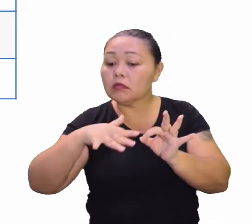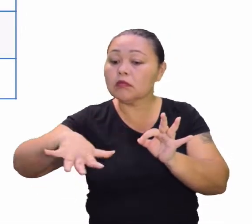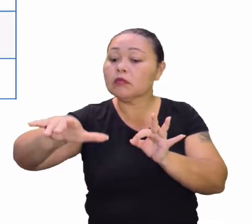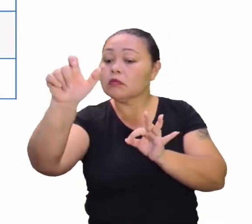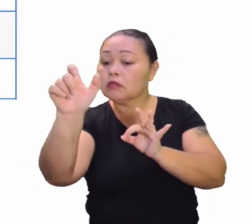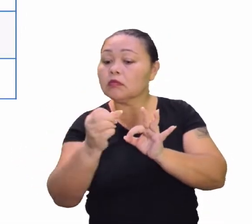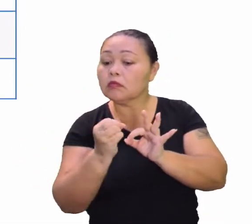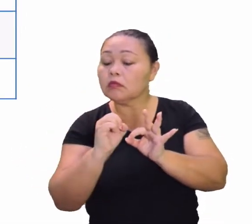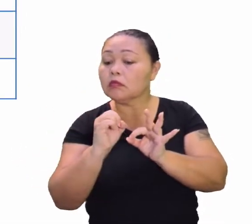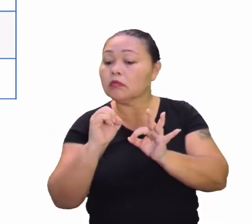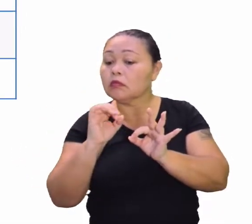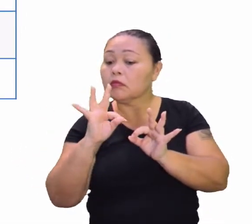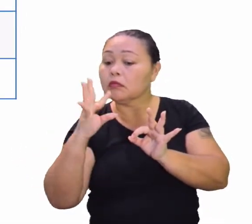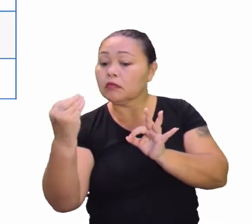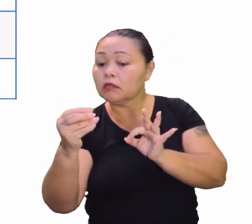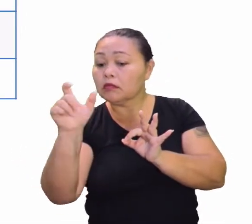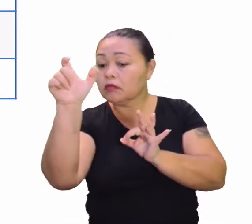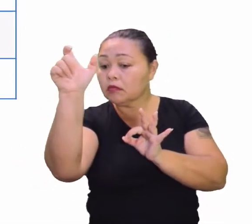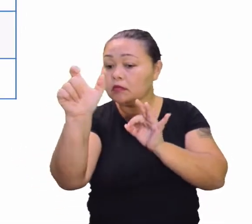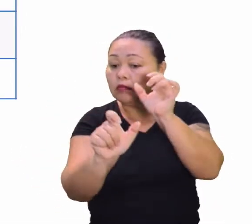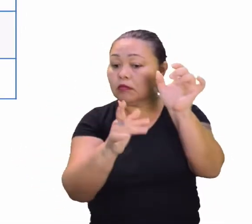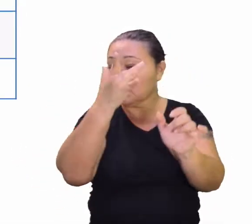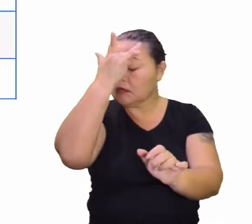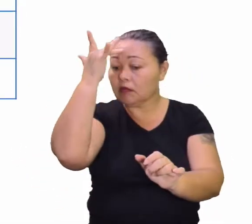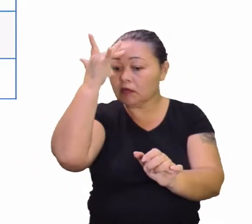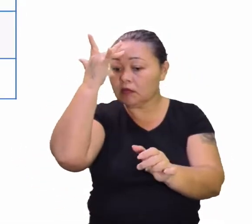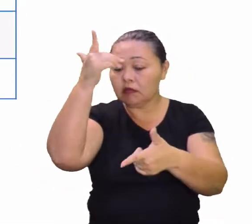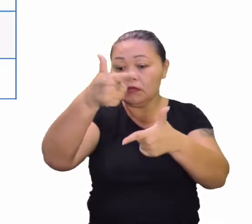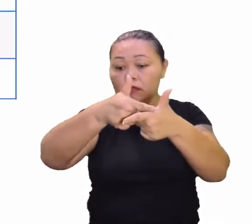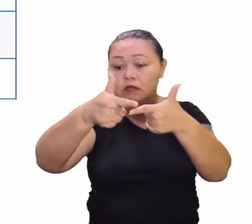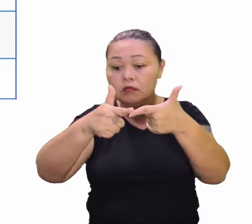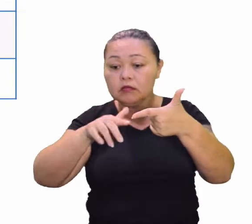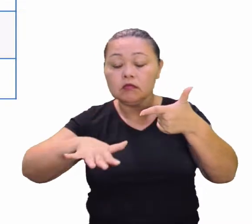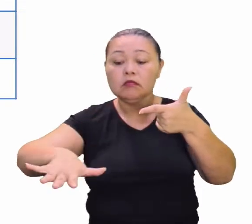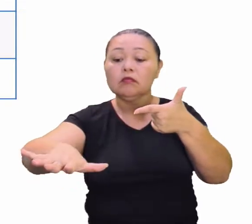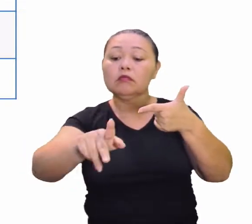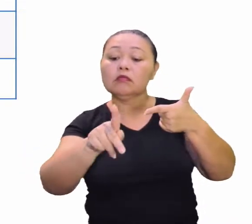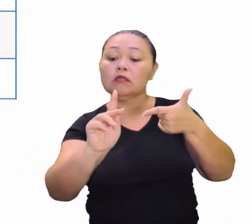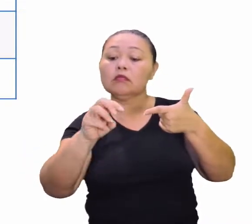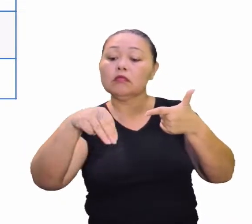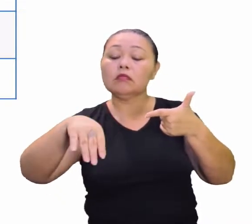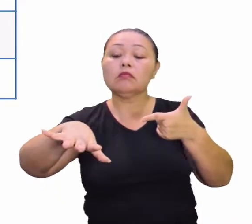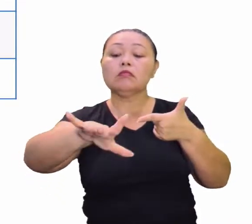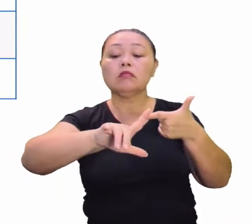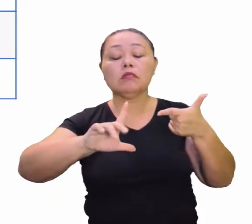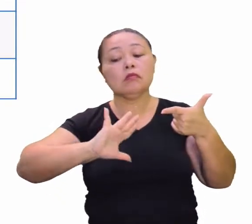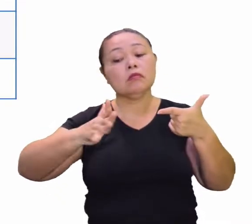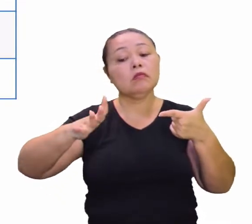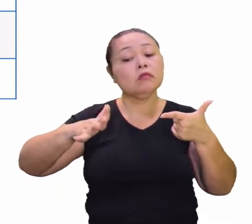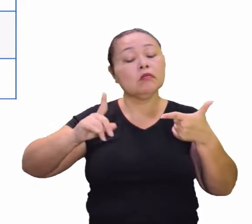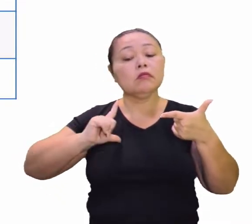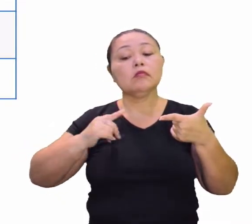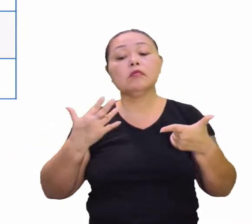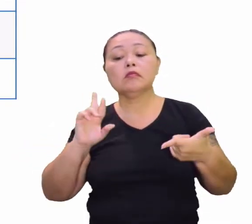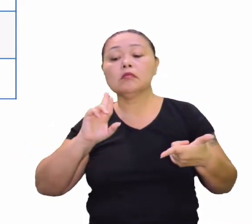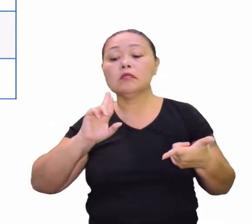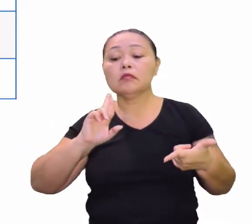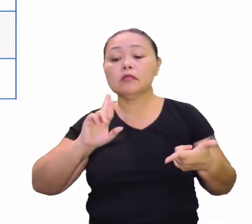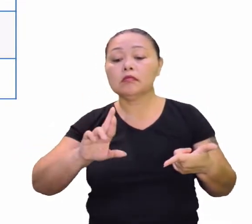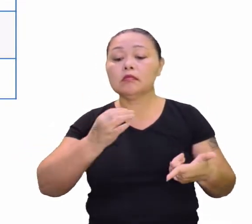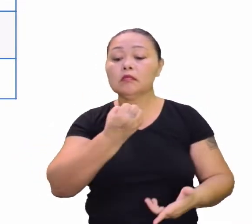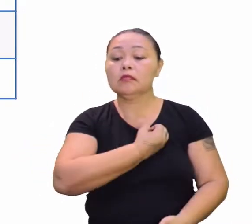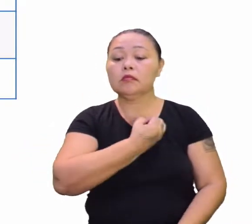total de habitantes de um determinado território e divide pela sua área. E aí nós teremos uma média